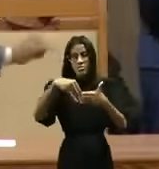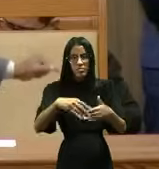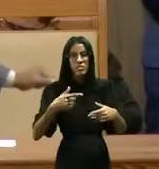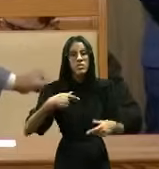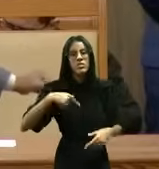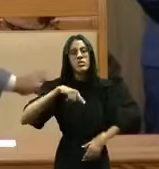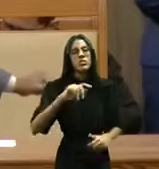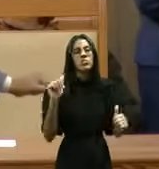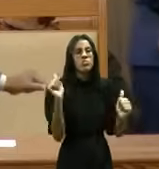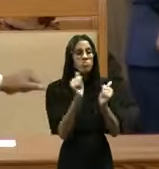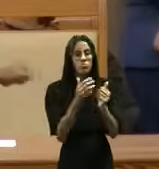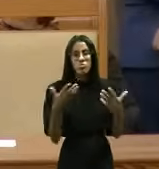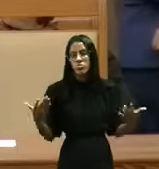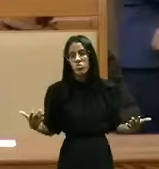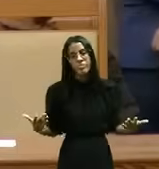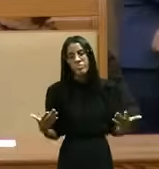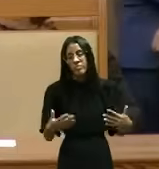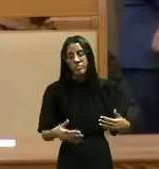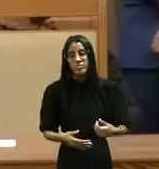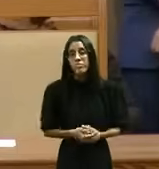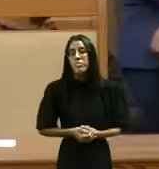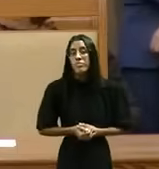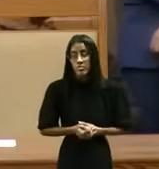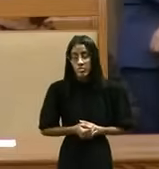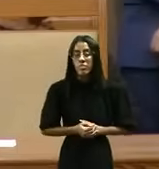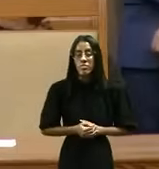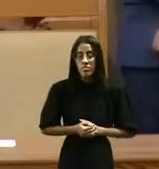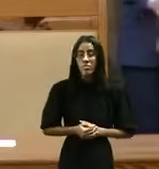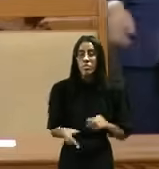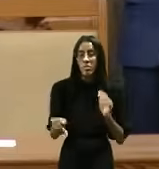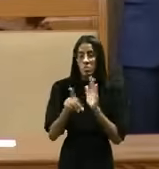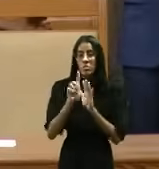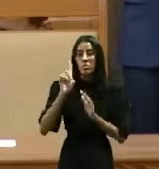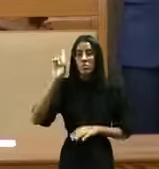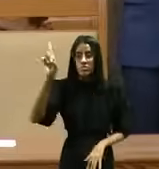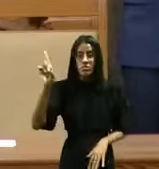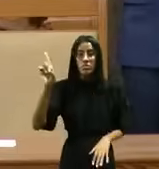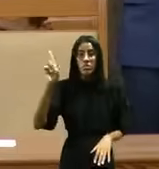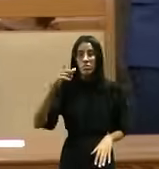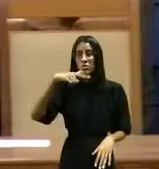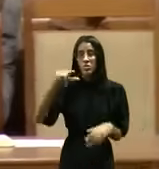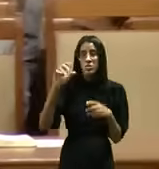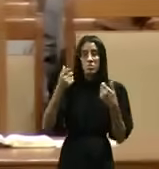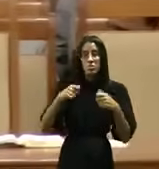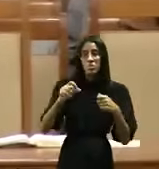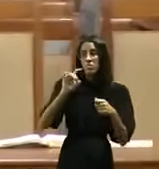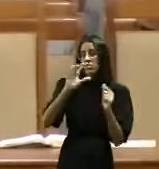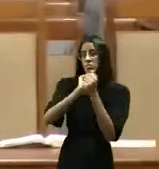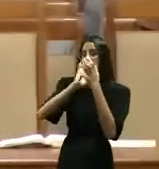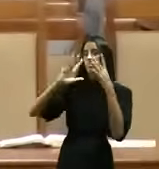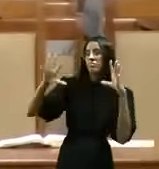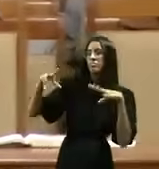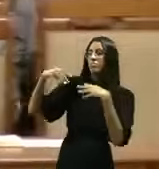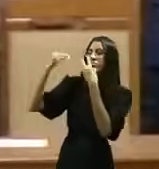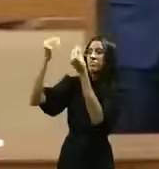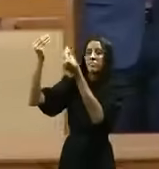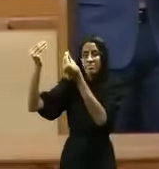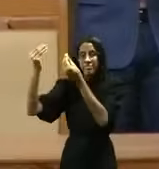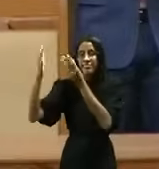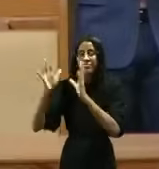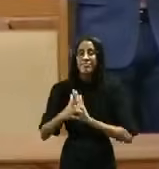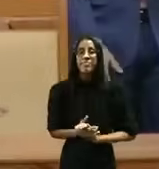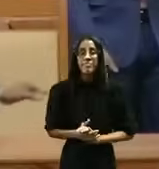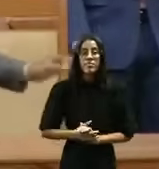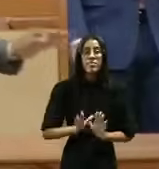imundo é assim ou não é olha irmão isso aqui é coisa de Deus tem coisa que é só para glorificar aí ele sai com ele não